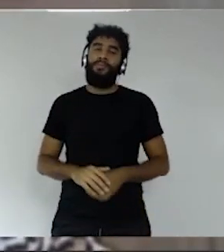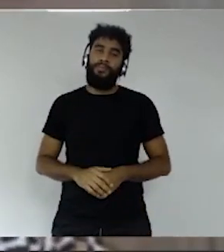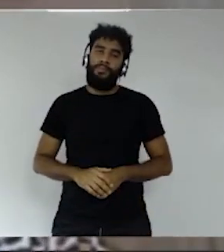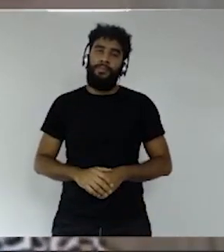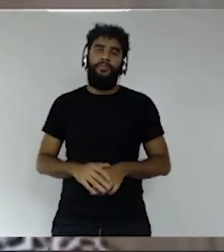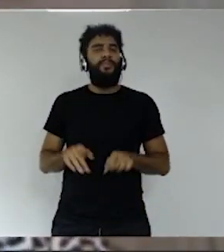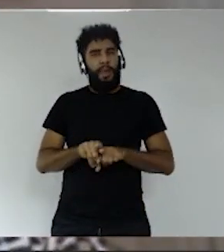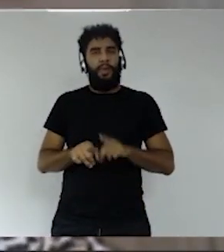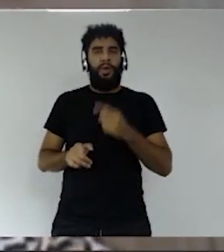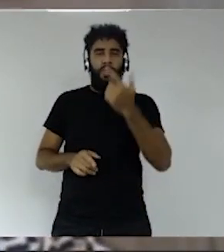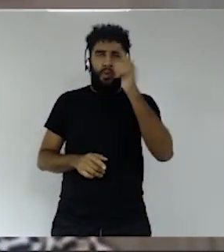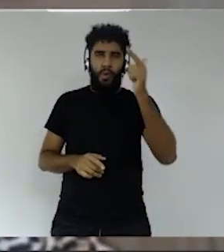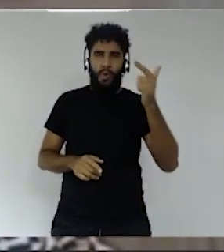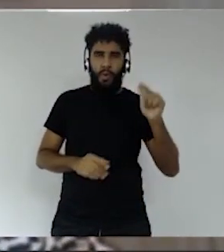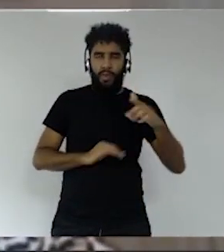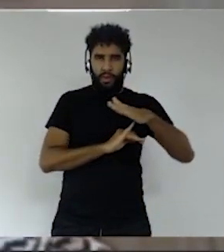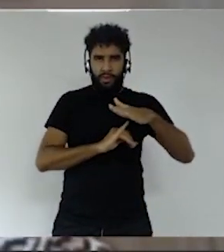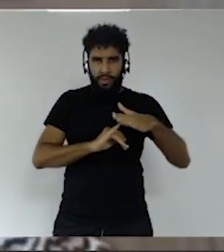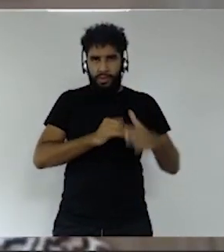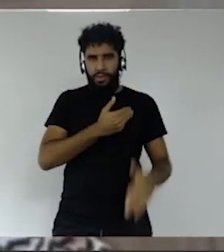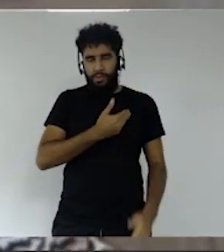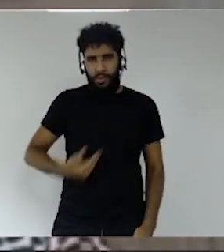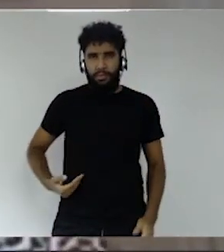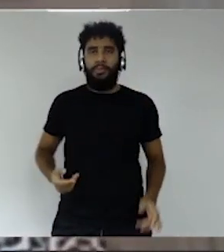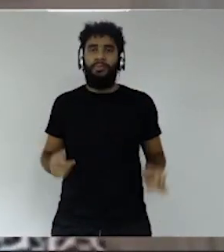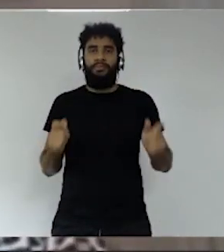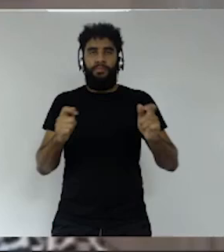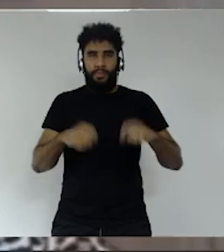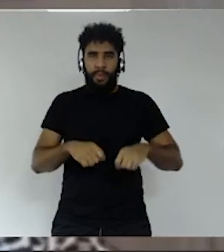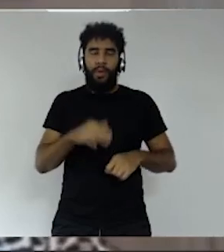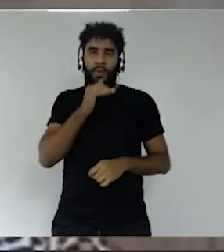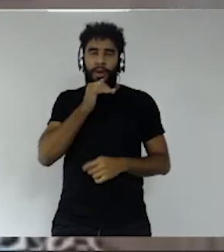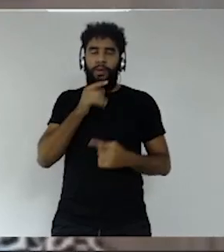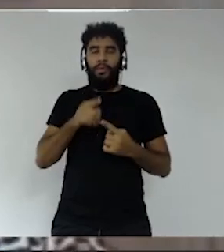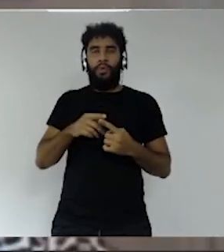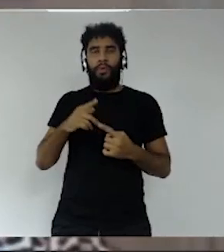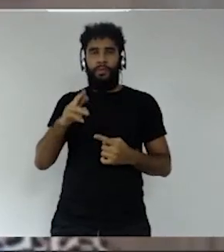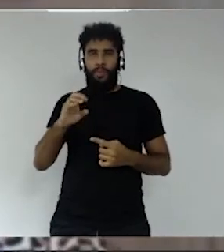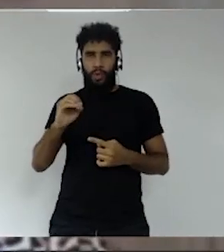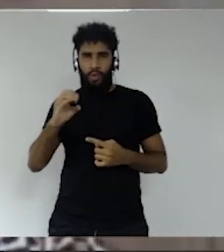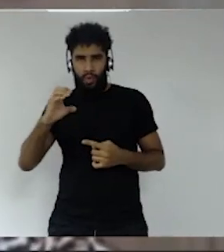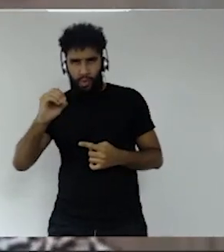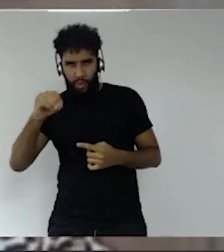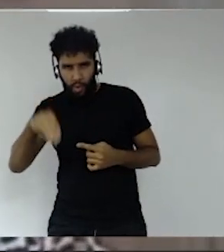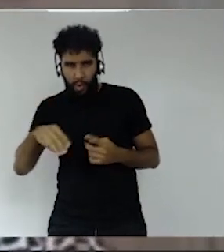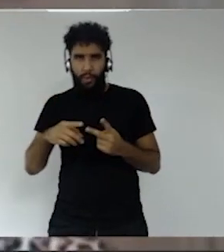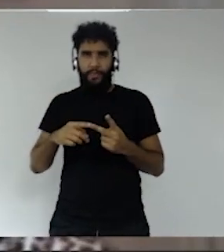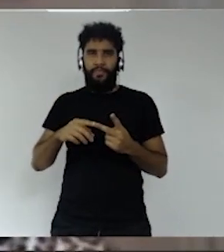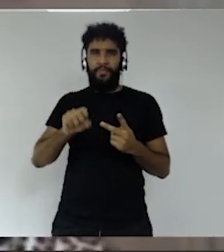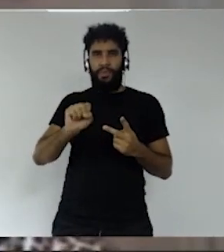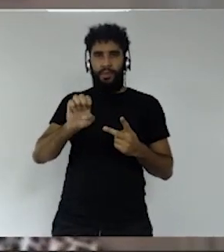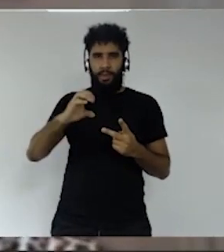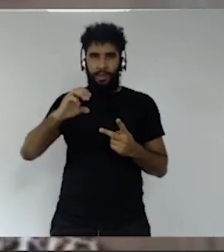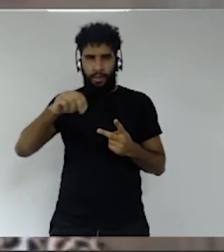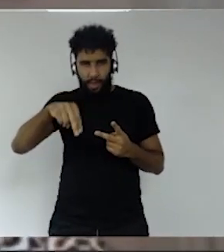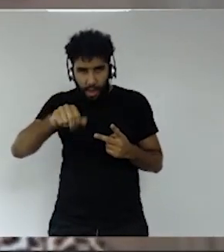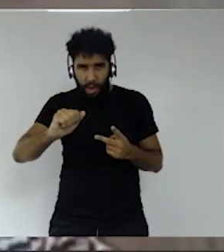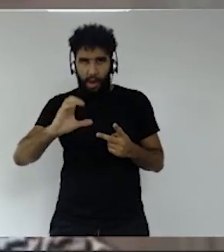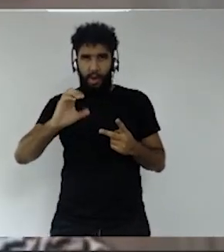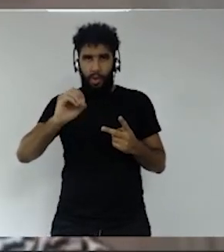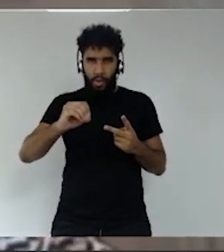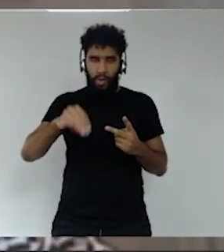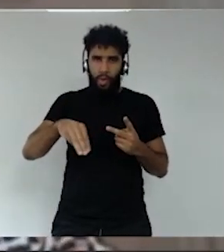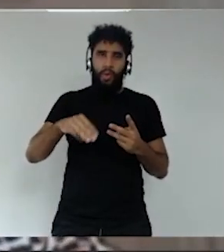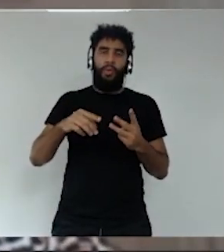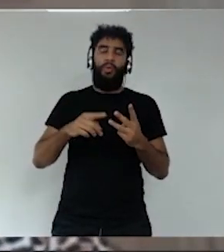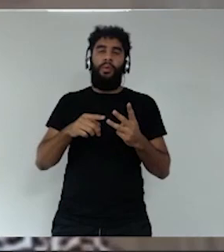outras instituições públicas também, como o próprio PROCON, Senacom, com a plataforma consumidor.gov, que